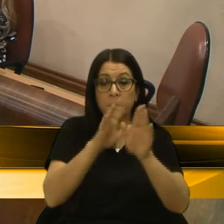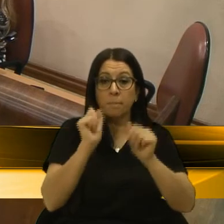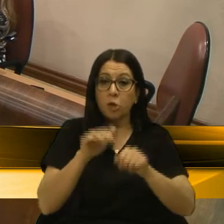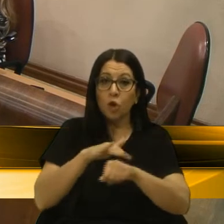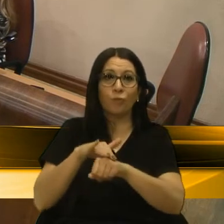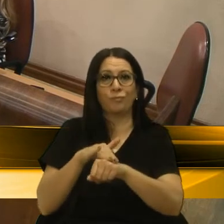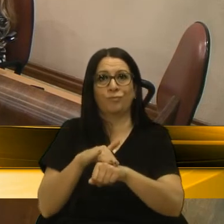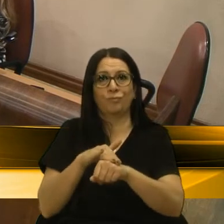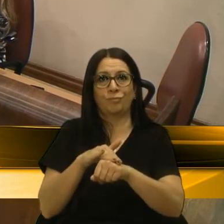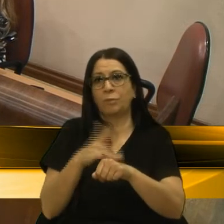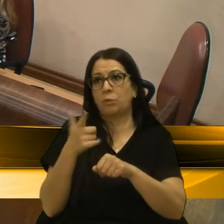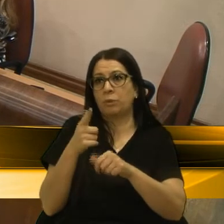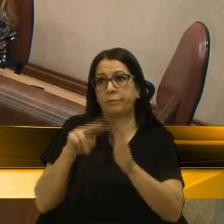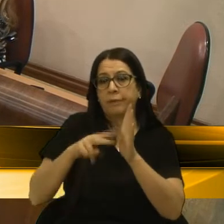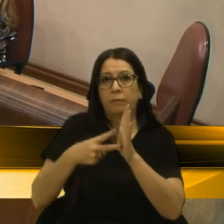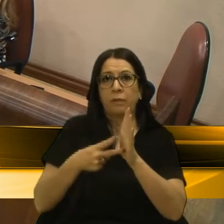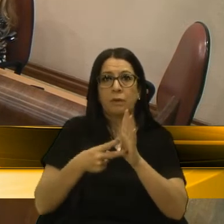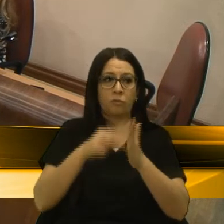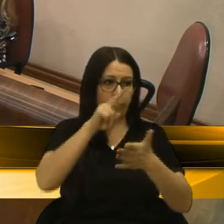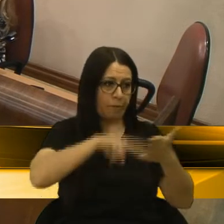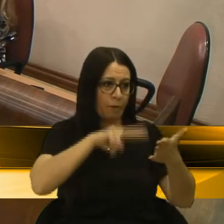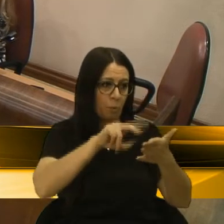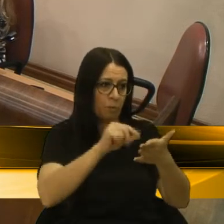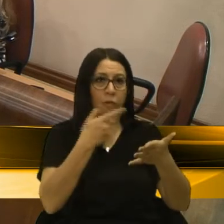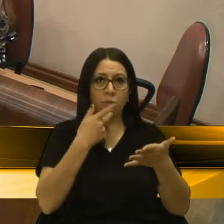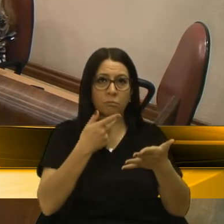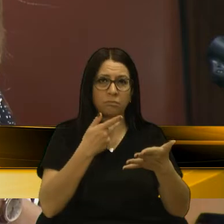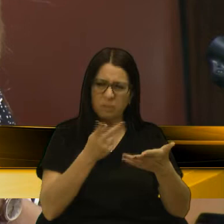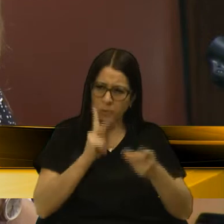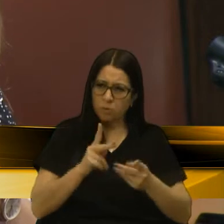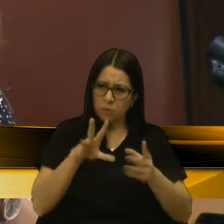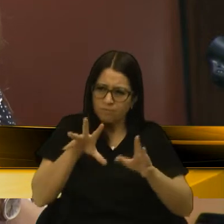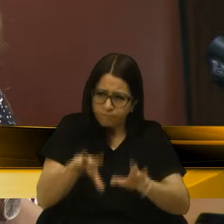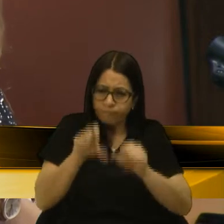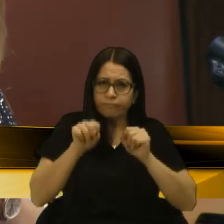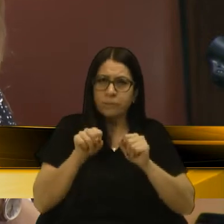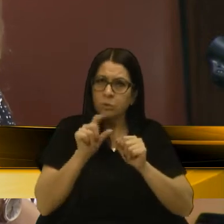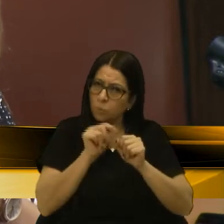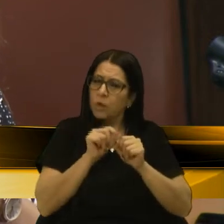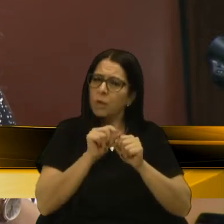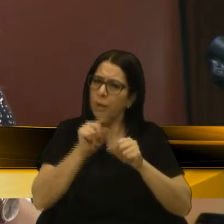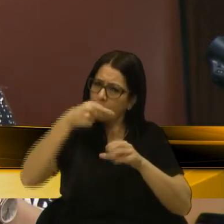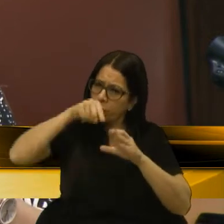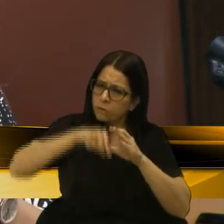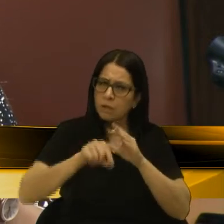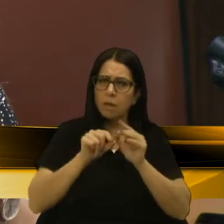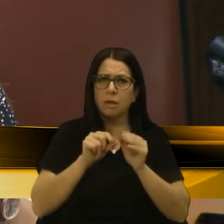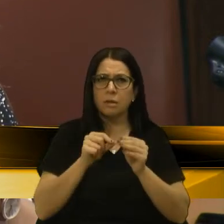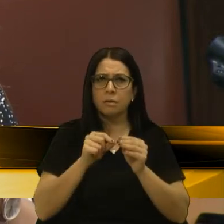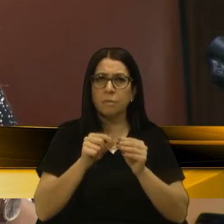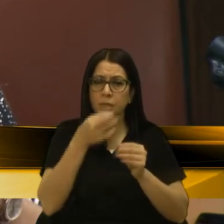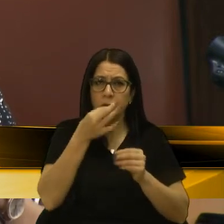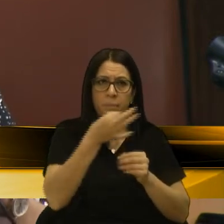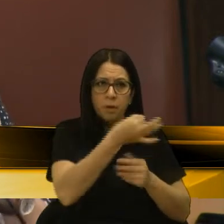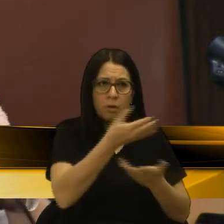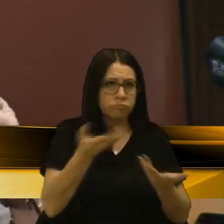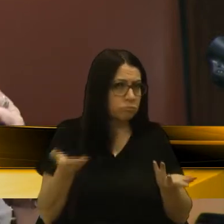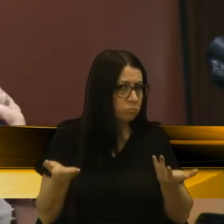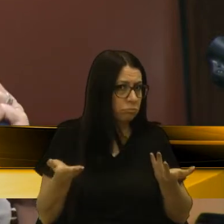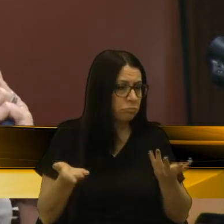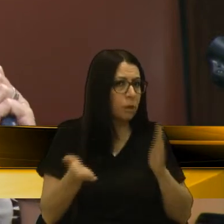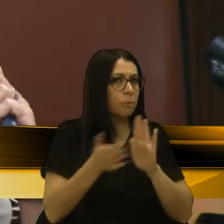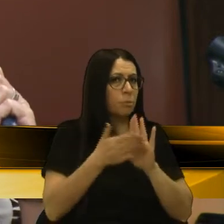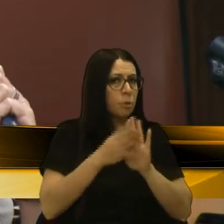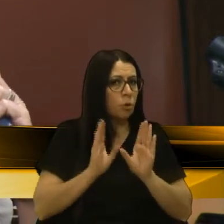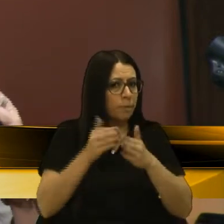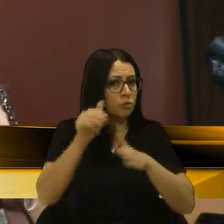tem sentido o que a gente leu ali. Será que essas pessoas se apropriaram, de fato, aprofundaram para ter esses posicionamentos? Eu proponho que a